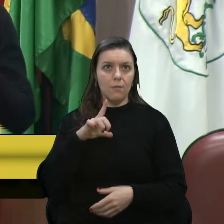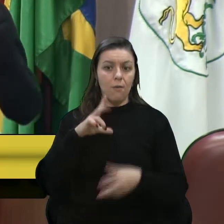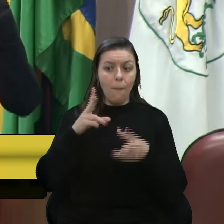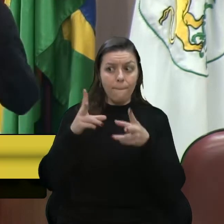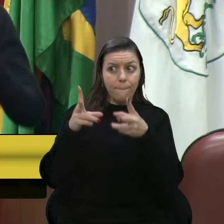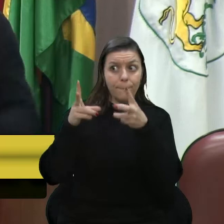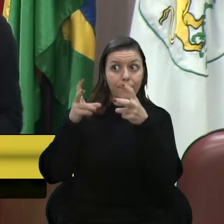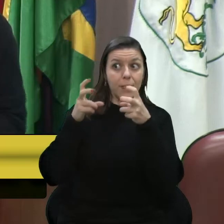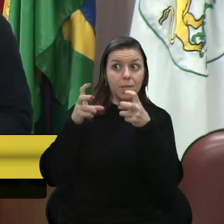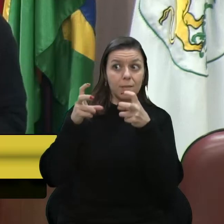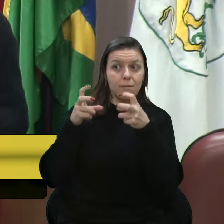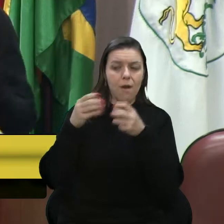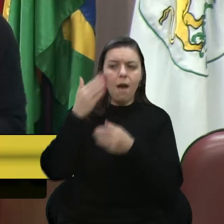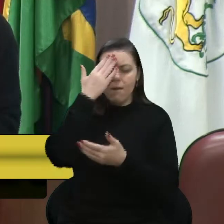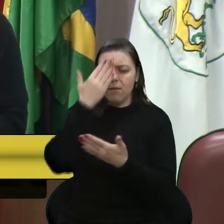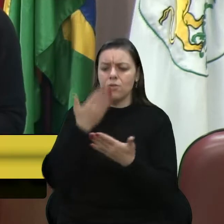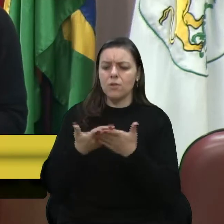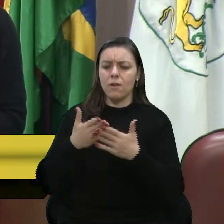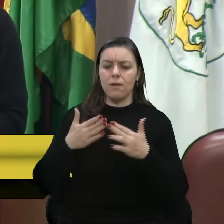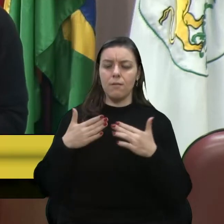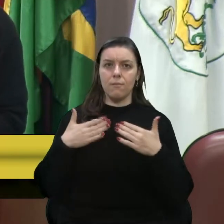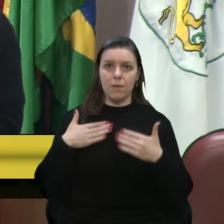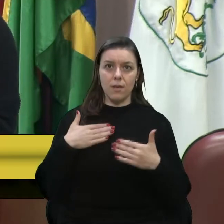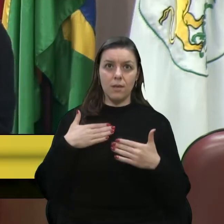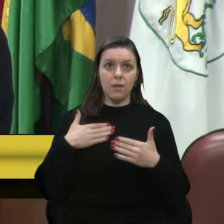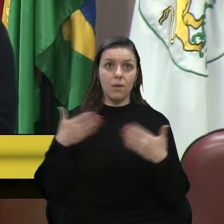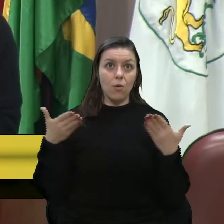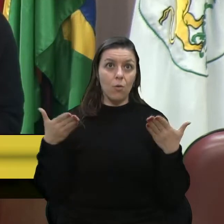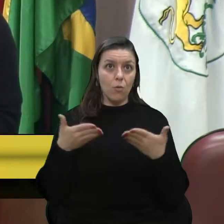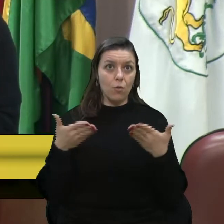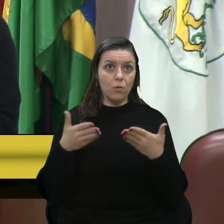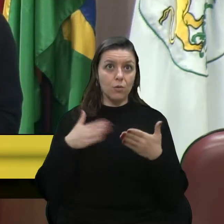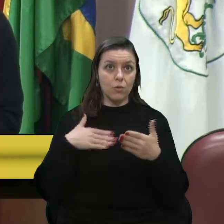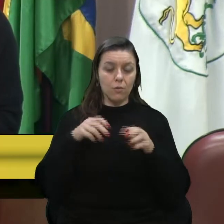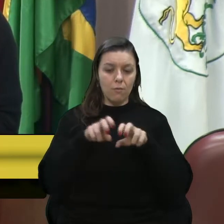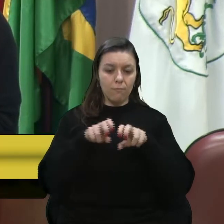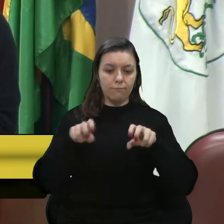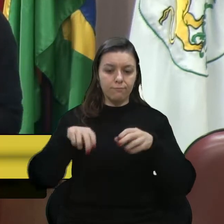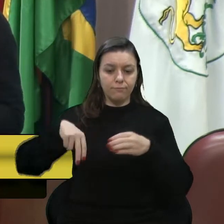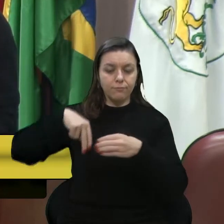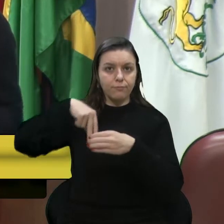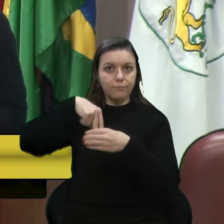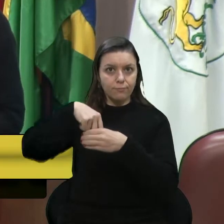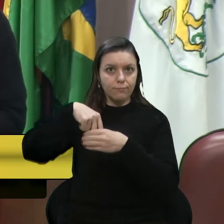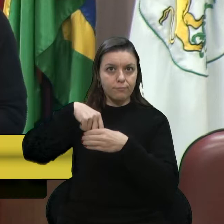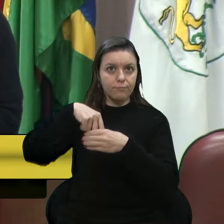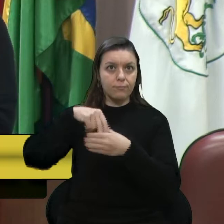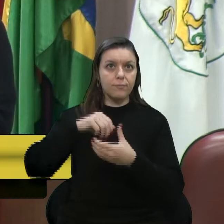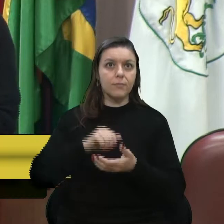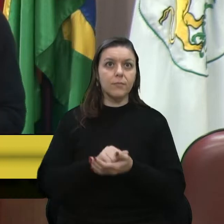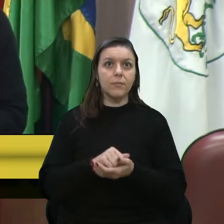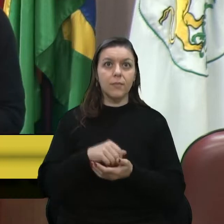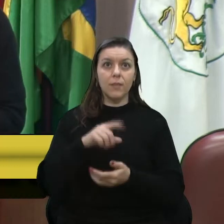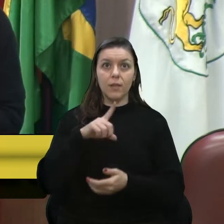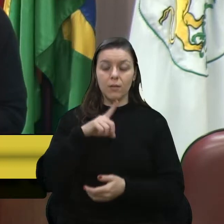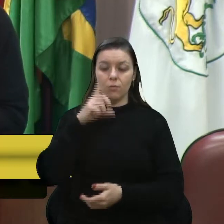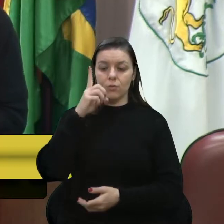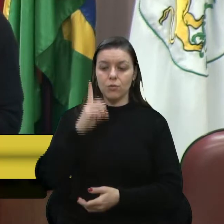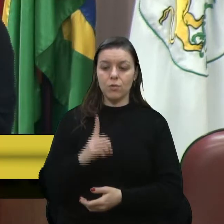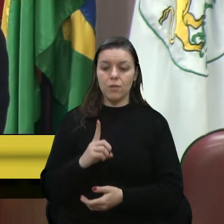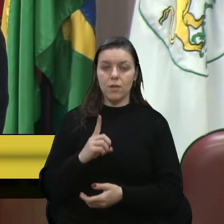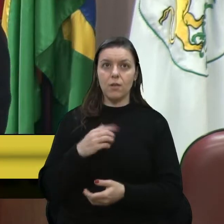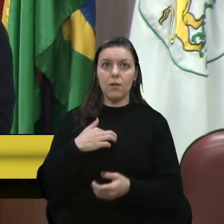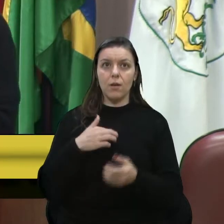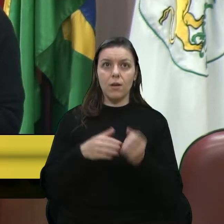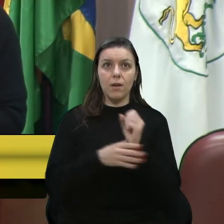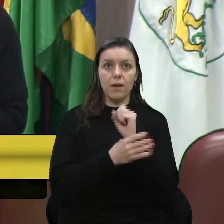que foi acreditada e que hoje está aqui, ocupando esse espaço na tribuna. E o direito que a mim foi garantido, o